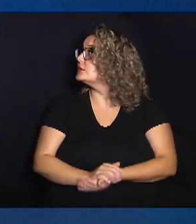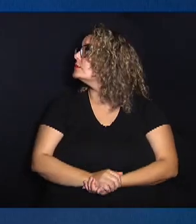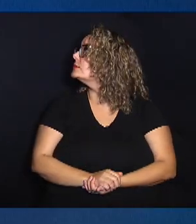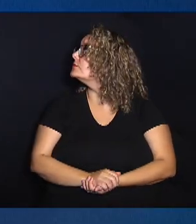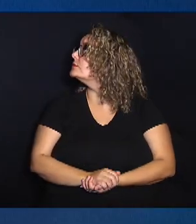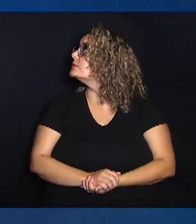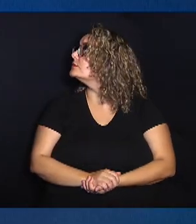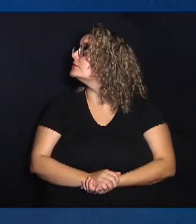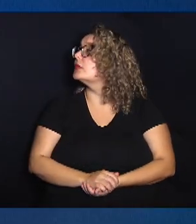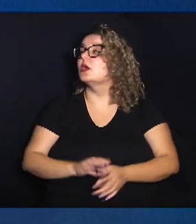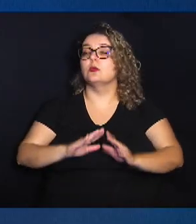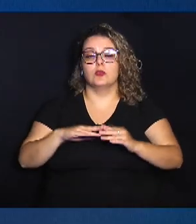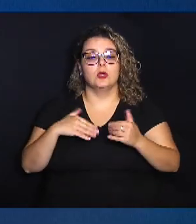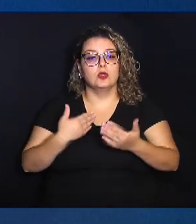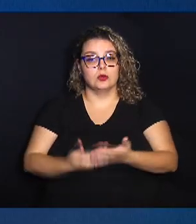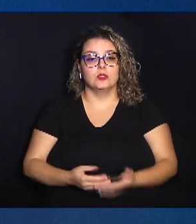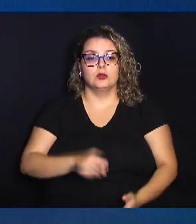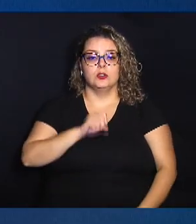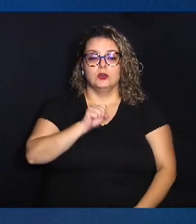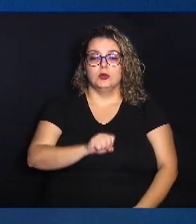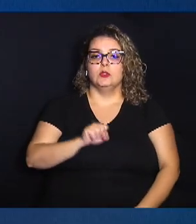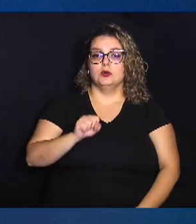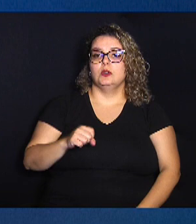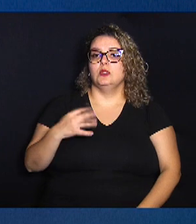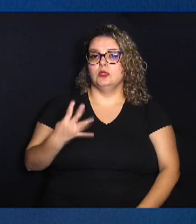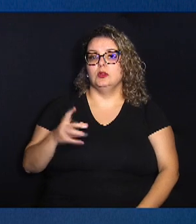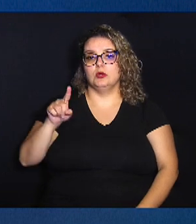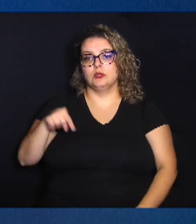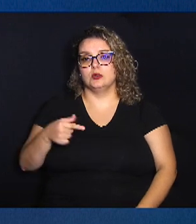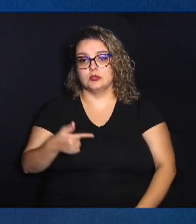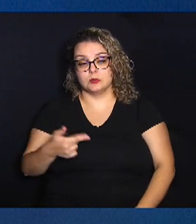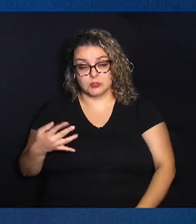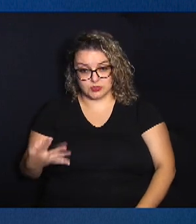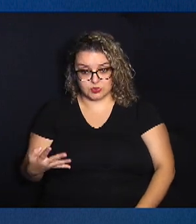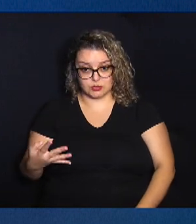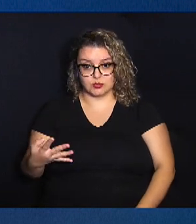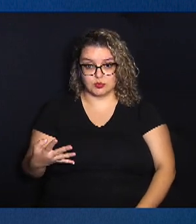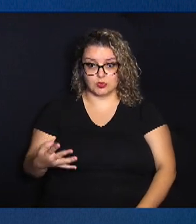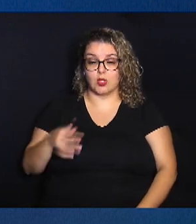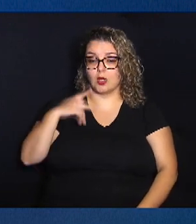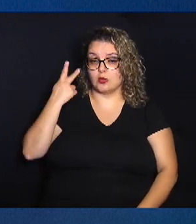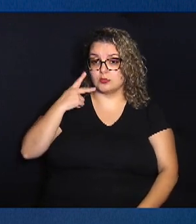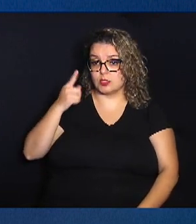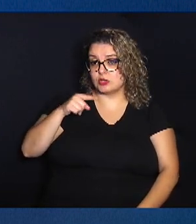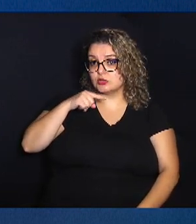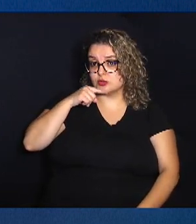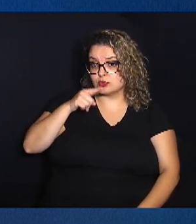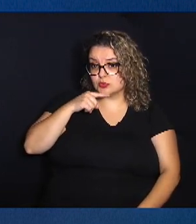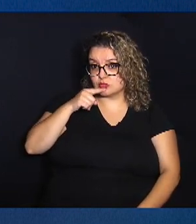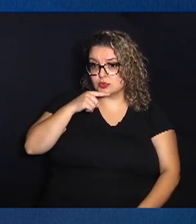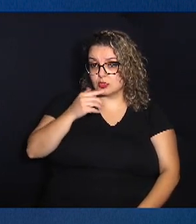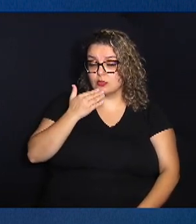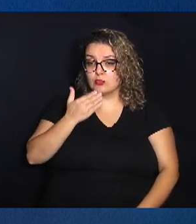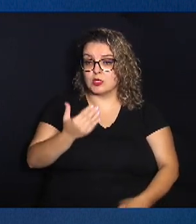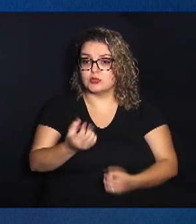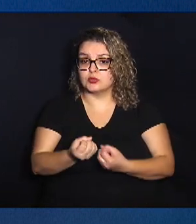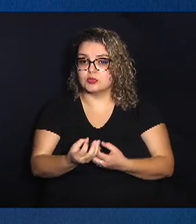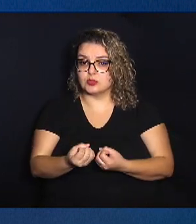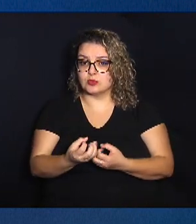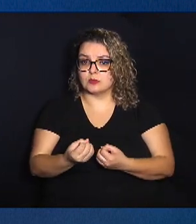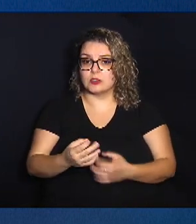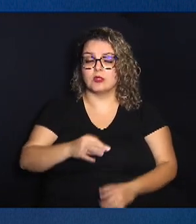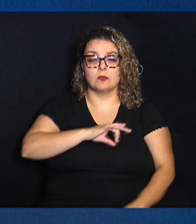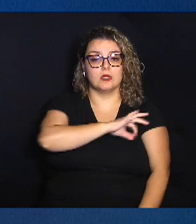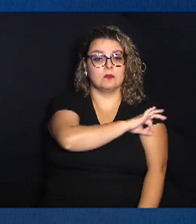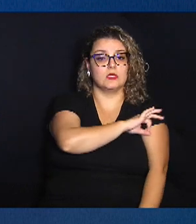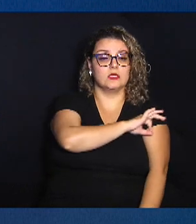Por meio do requerimento 884 de 2024, o vereador Eduardo Magoga pede informações à